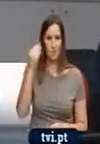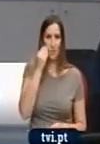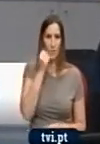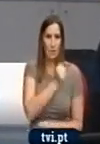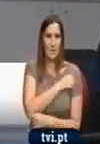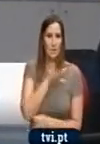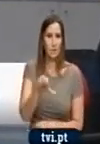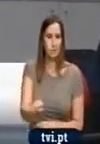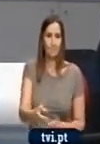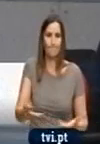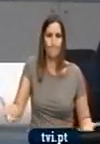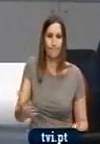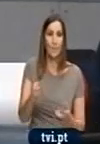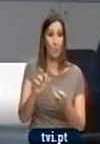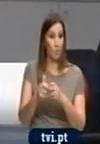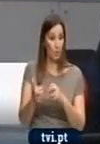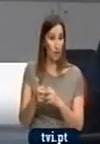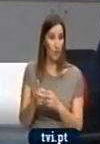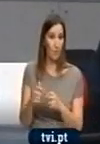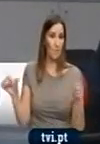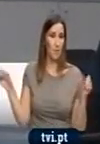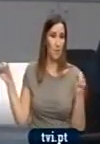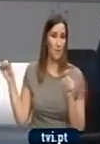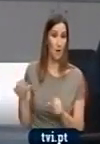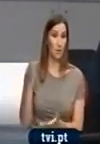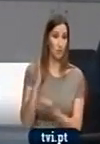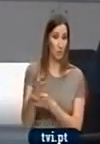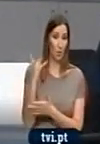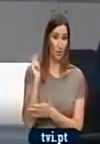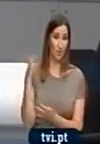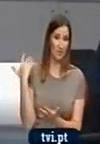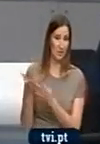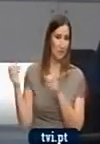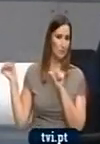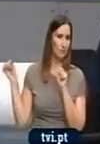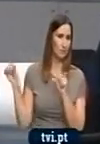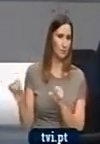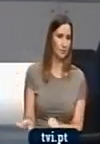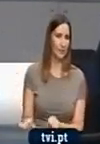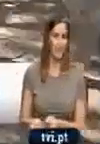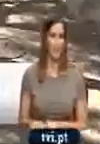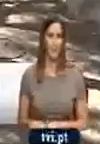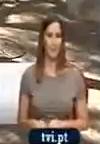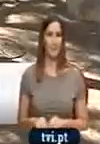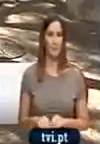dificuldade em encontrar alojamento, um problema que se tem vindo a agravar ao longo dos últimos 4 anos.